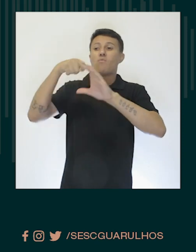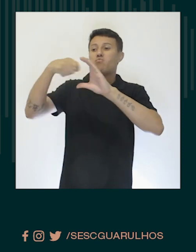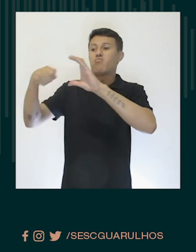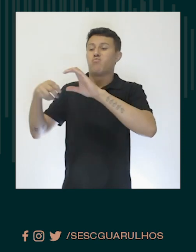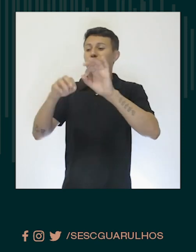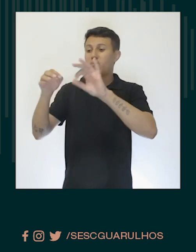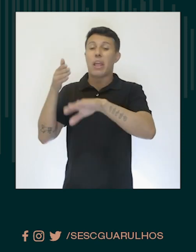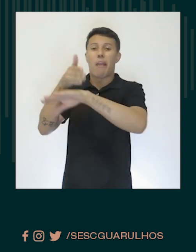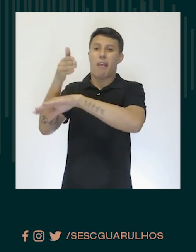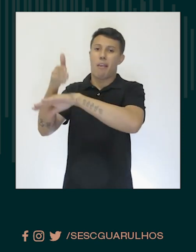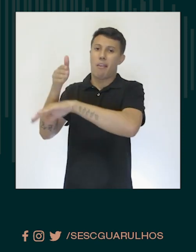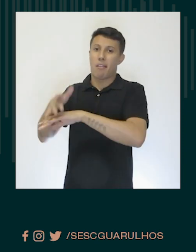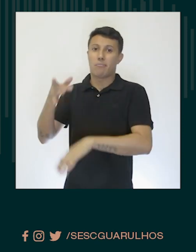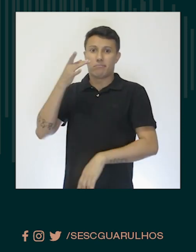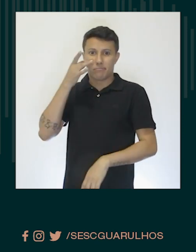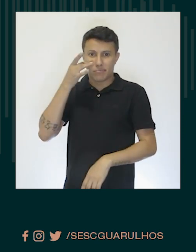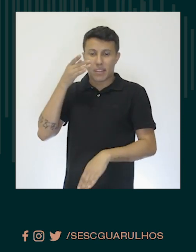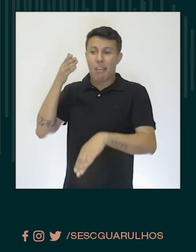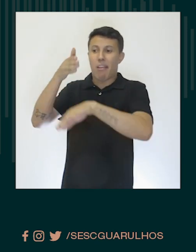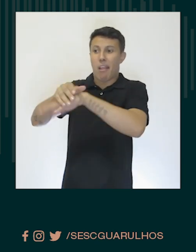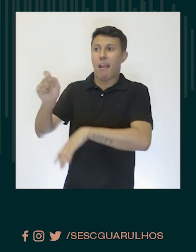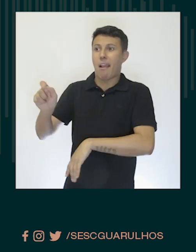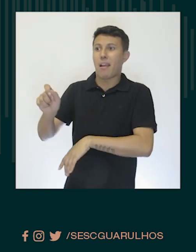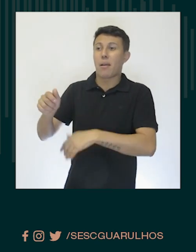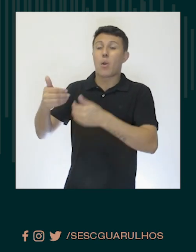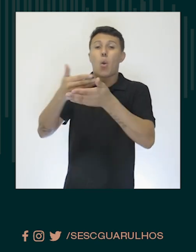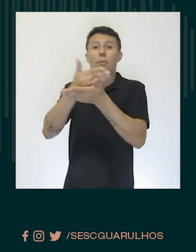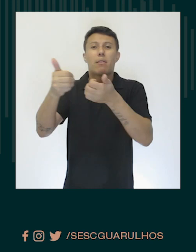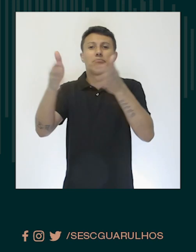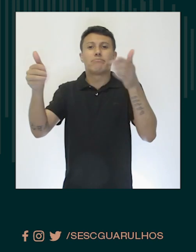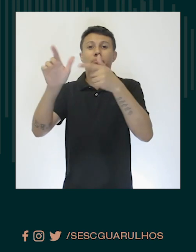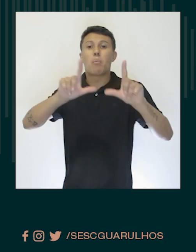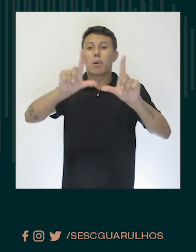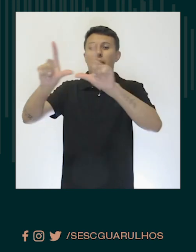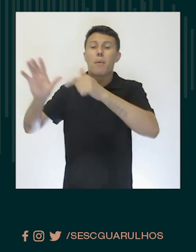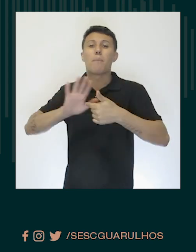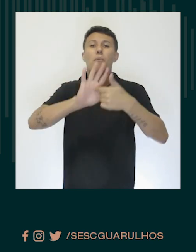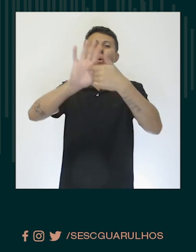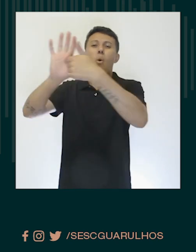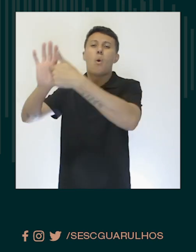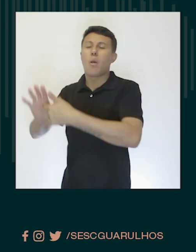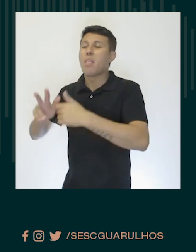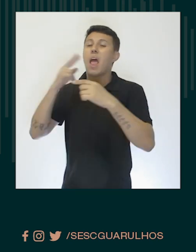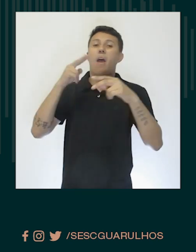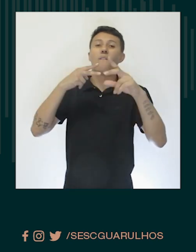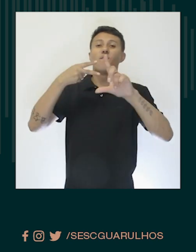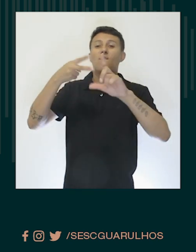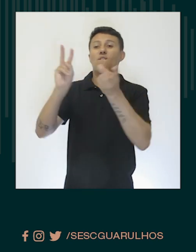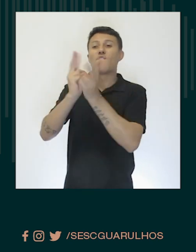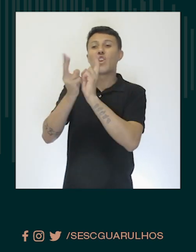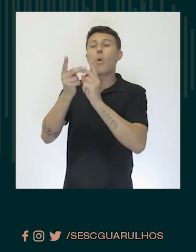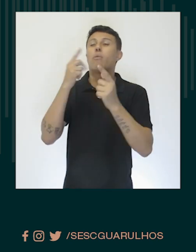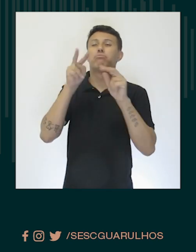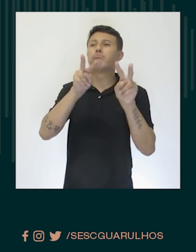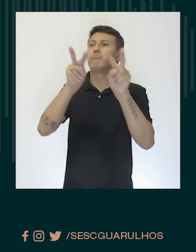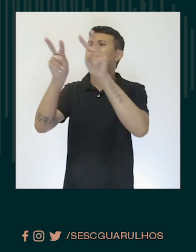tão facilmente de chegar, estão abrindo as suas galerias para visitação à distância. Então, é uma possibilidade da gente